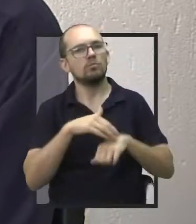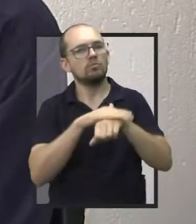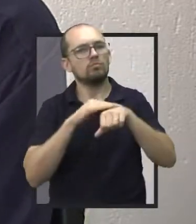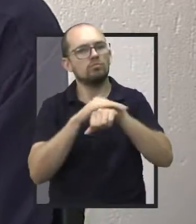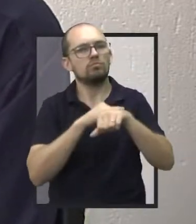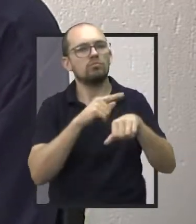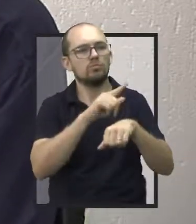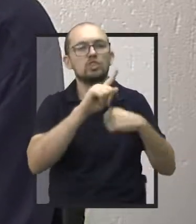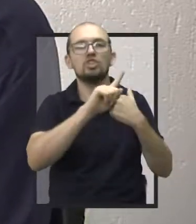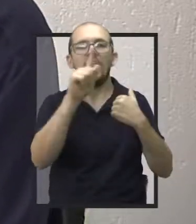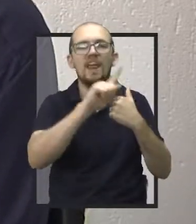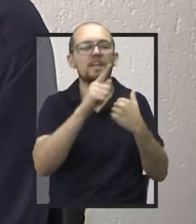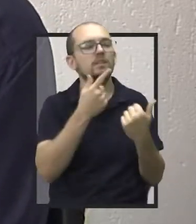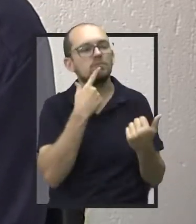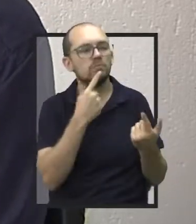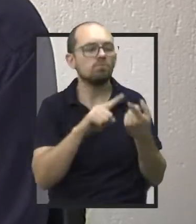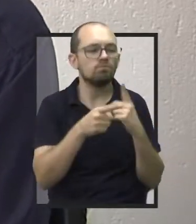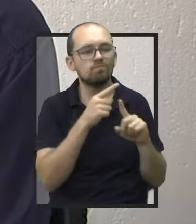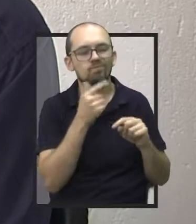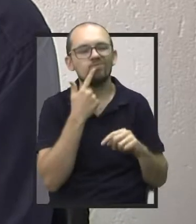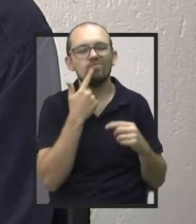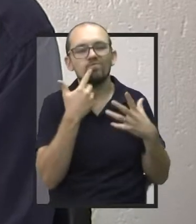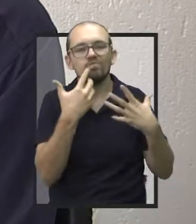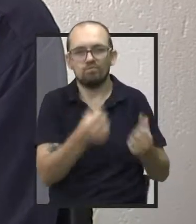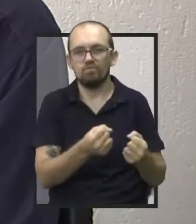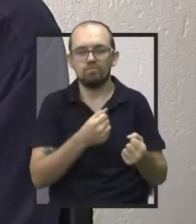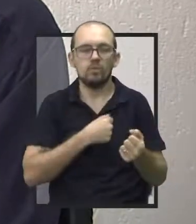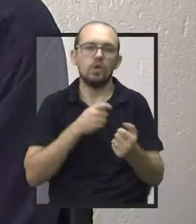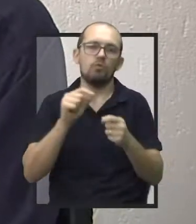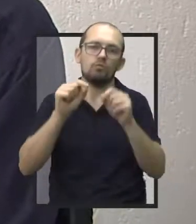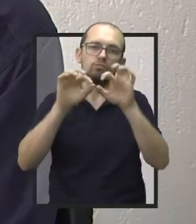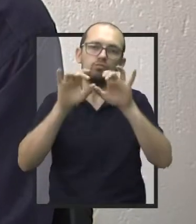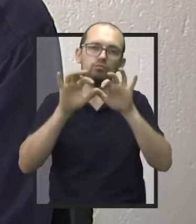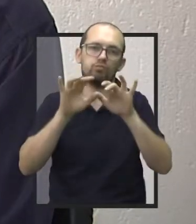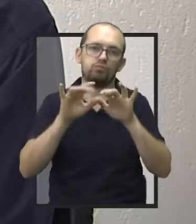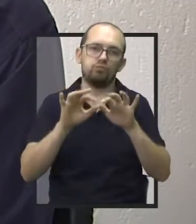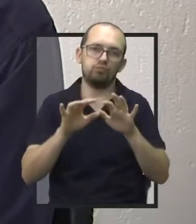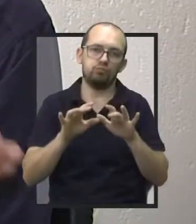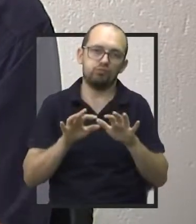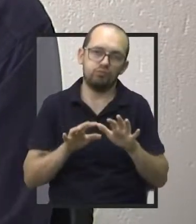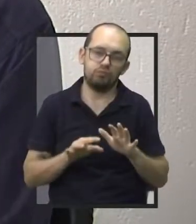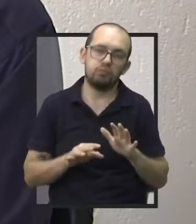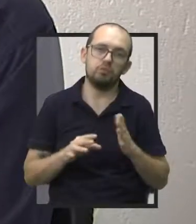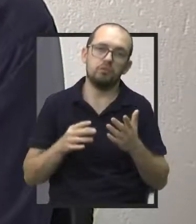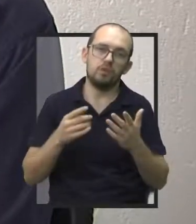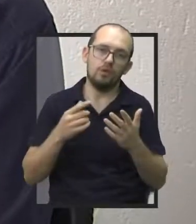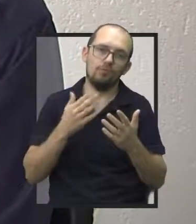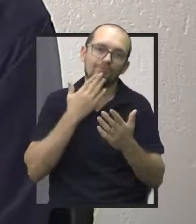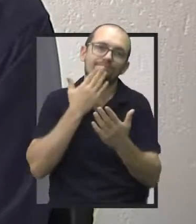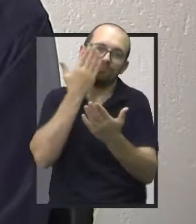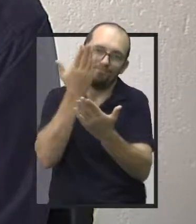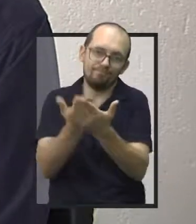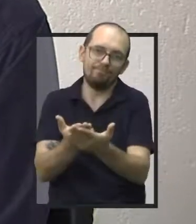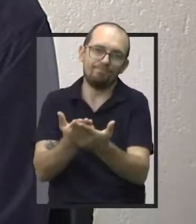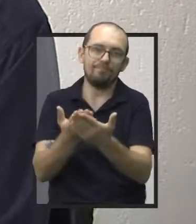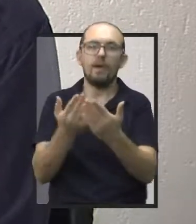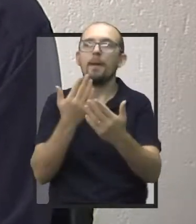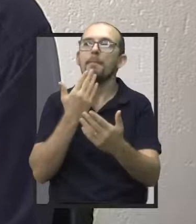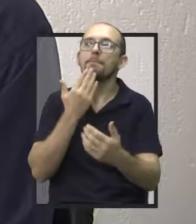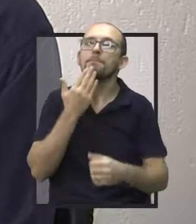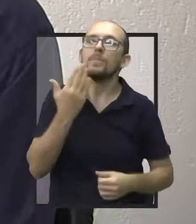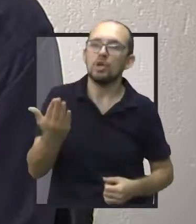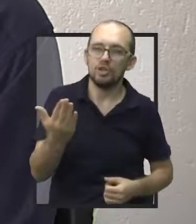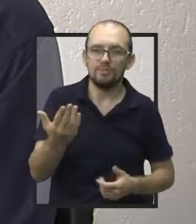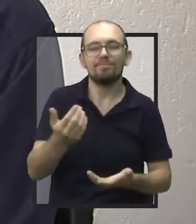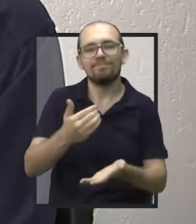prontifiquei em fazer esse requerimento é fazer uma uma consulta e pneu mesmo tempo um pedido à prefeitura departamento